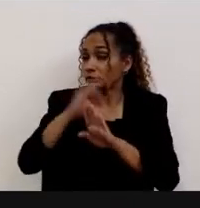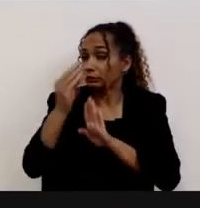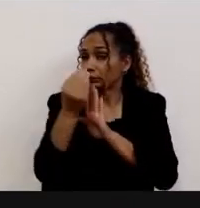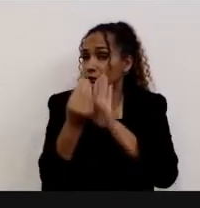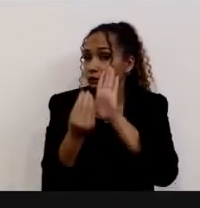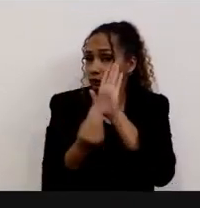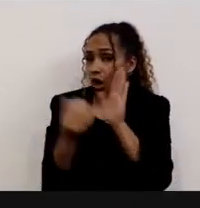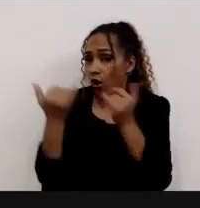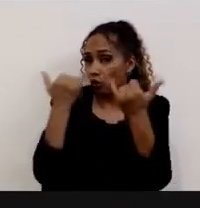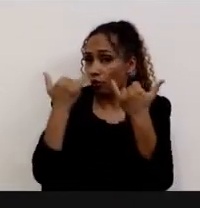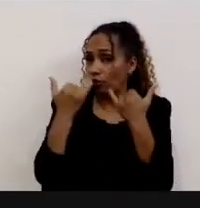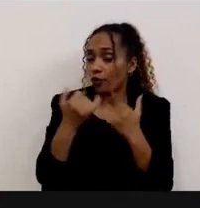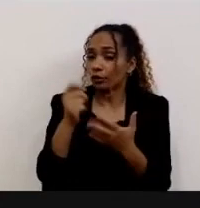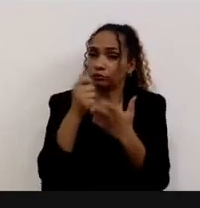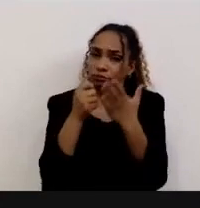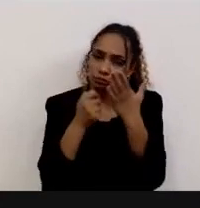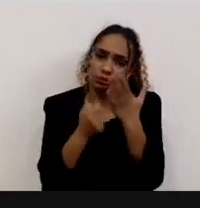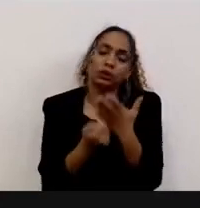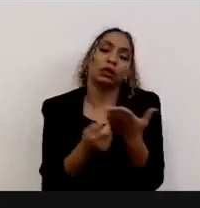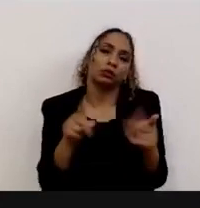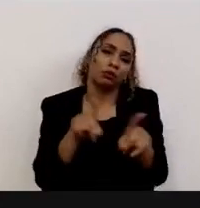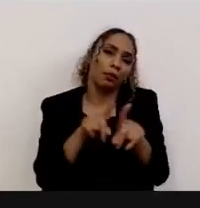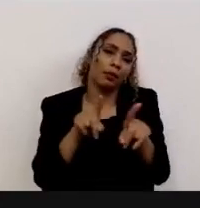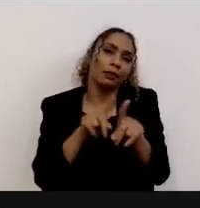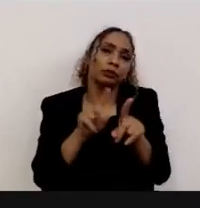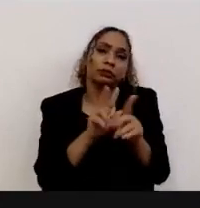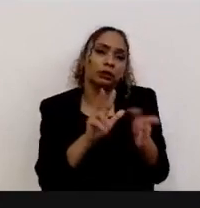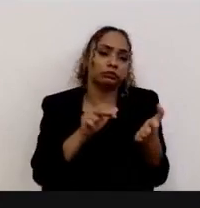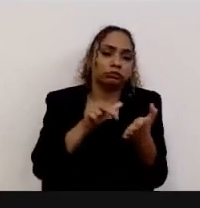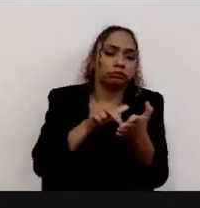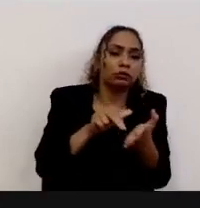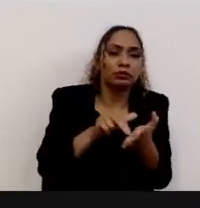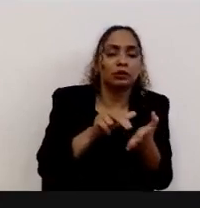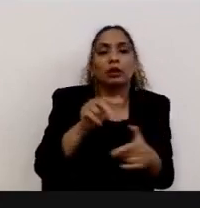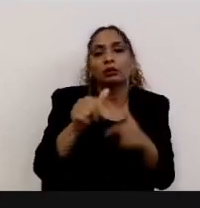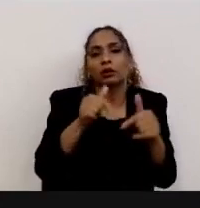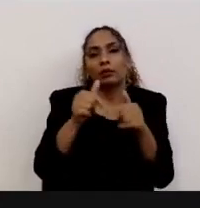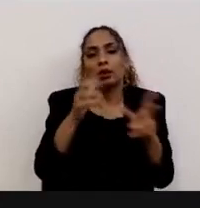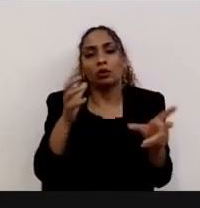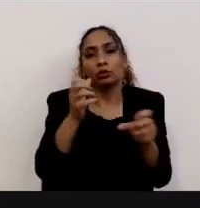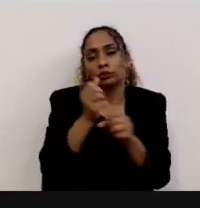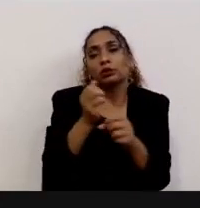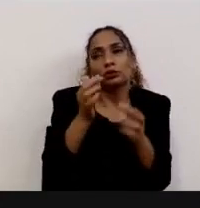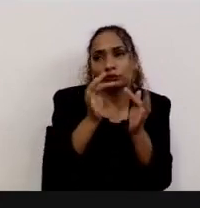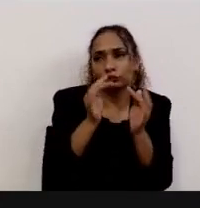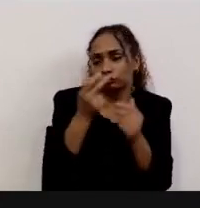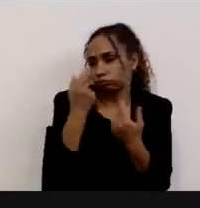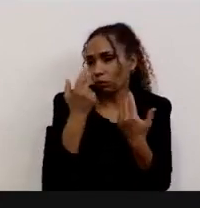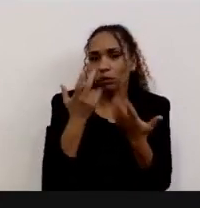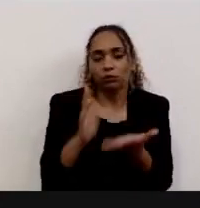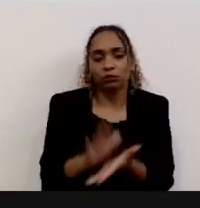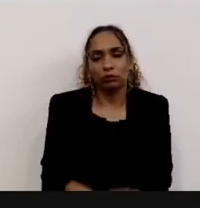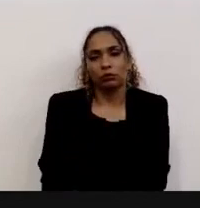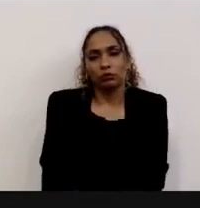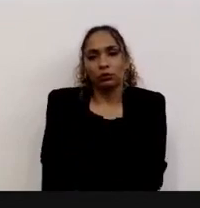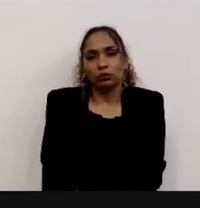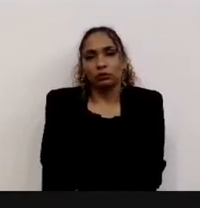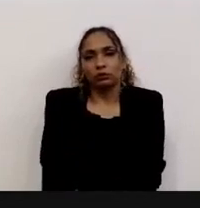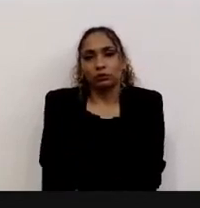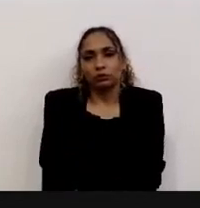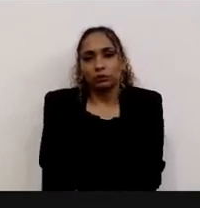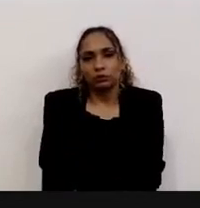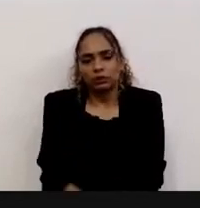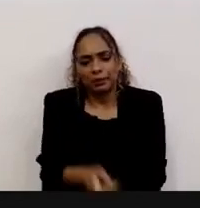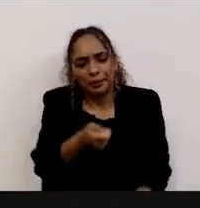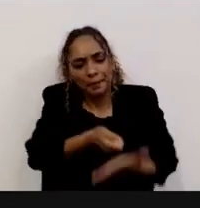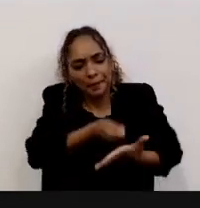e os scripts também, os códigos. Você não consegue defender se o trabalho for quantitativo, naturalmente, né? Porque não